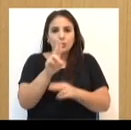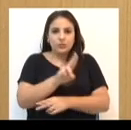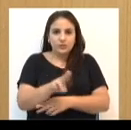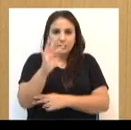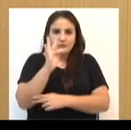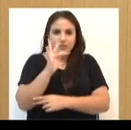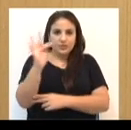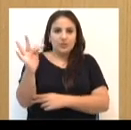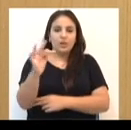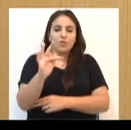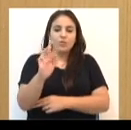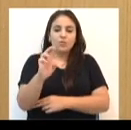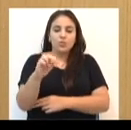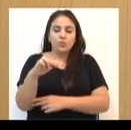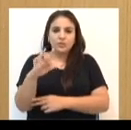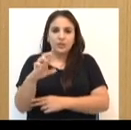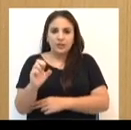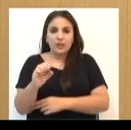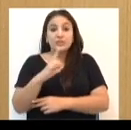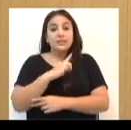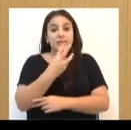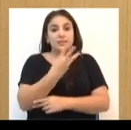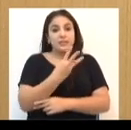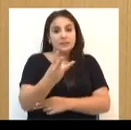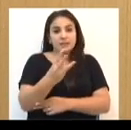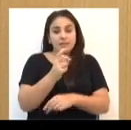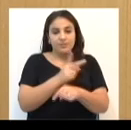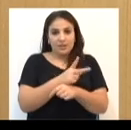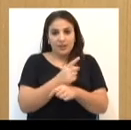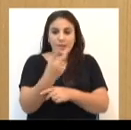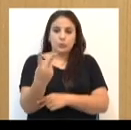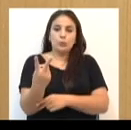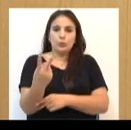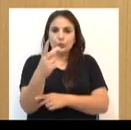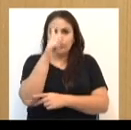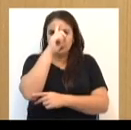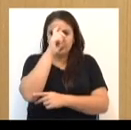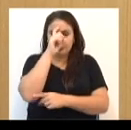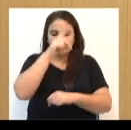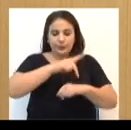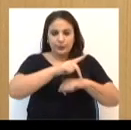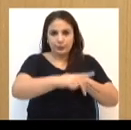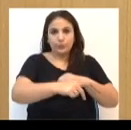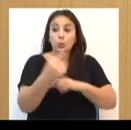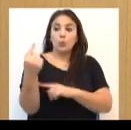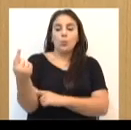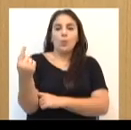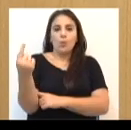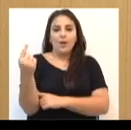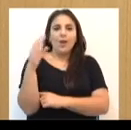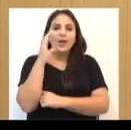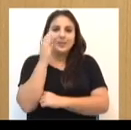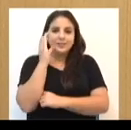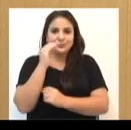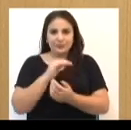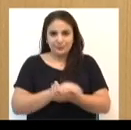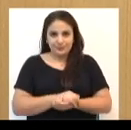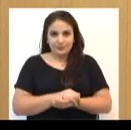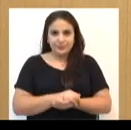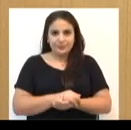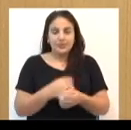Sul. Estão sendo oferecidas 33 vagas em 2 hospitais de Passo Fundo e 1 de Carazinho.